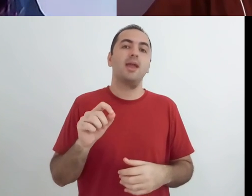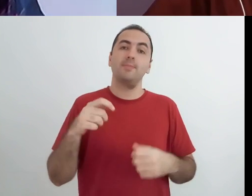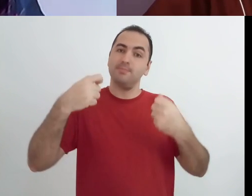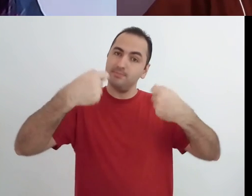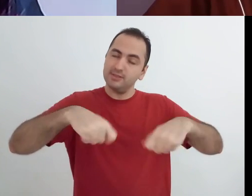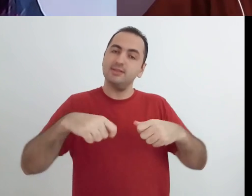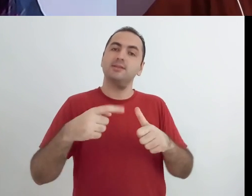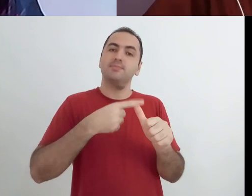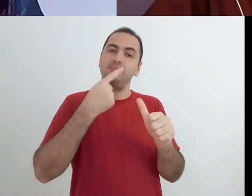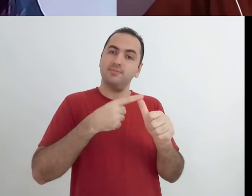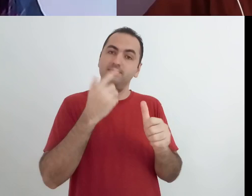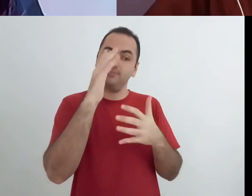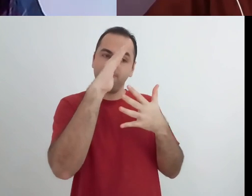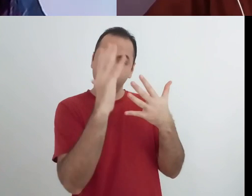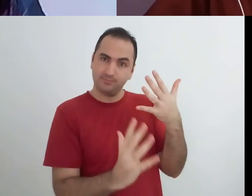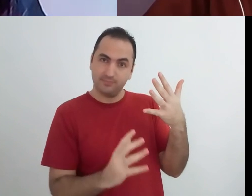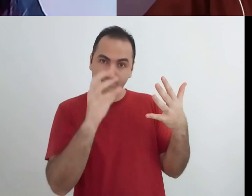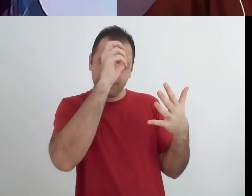muito importante.